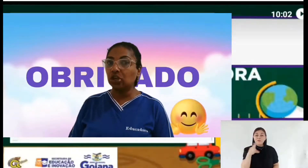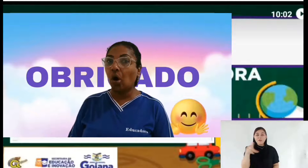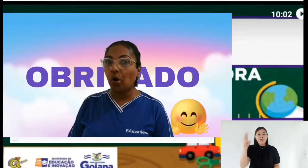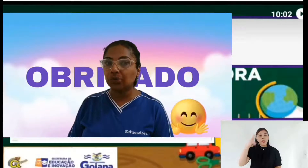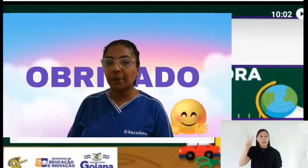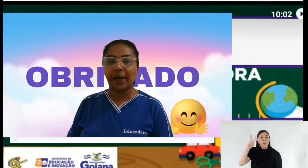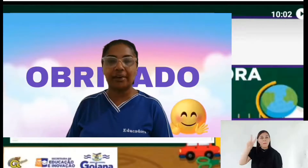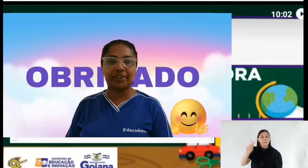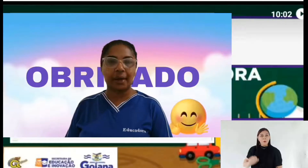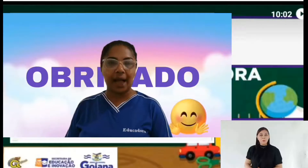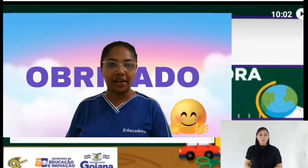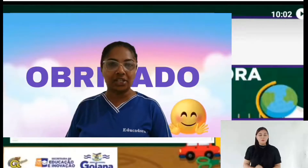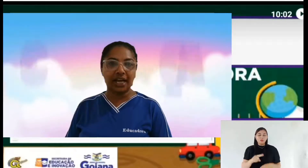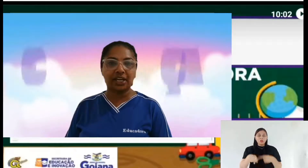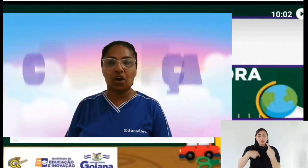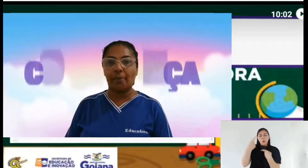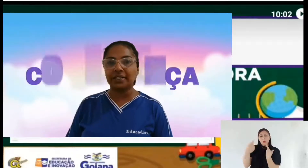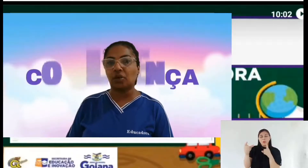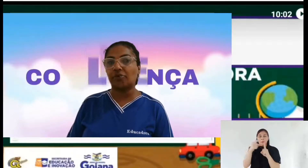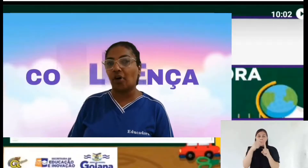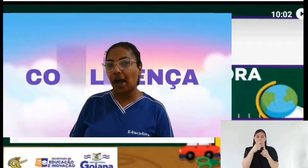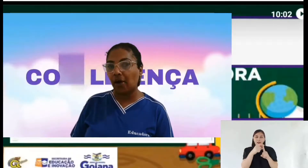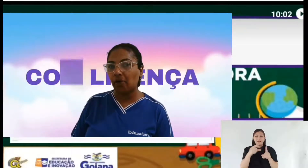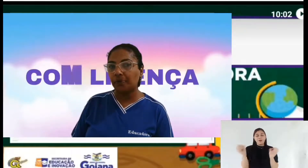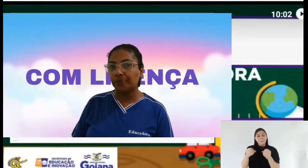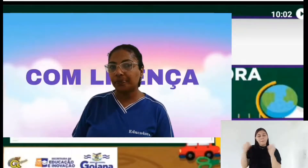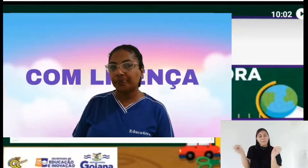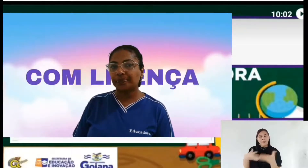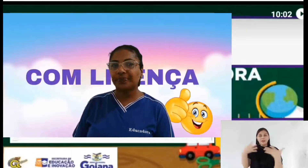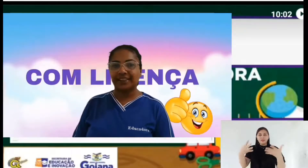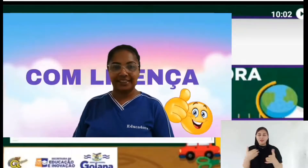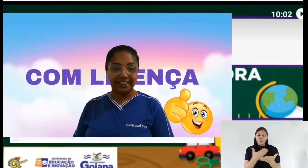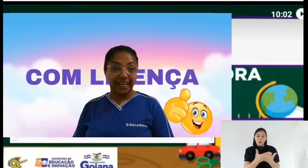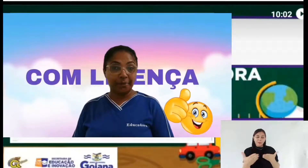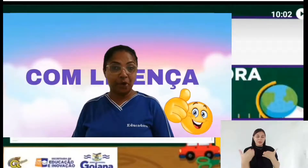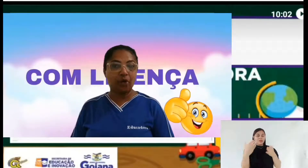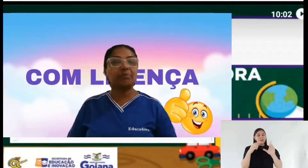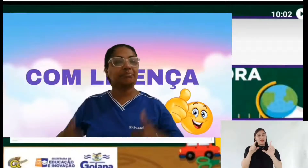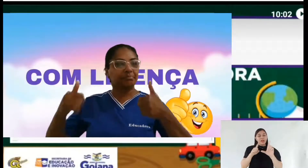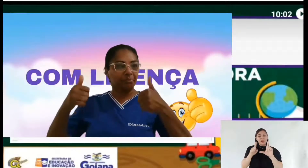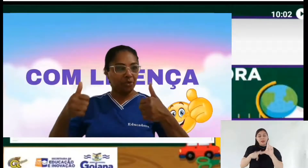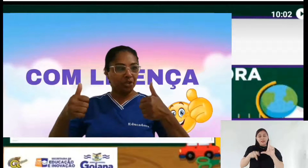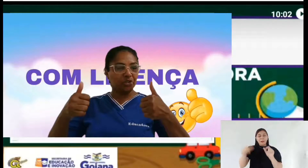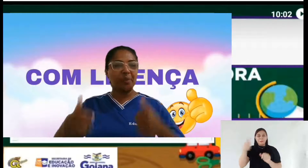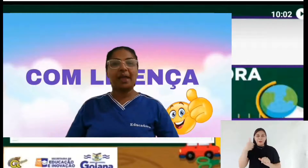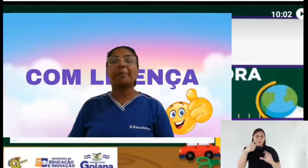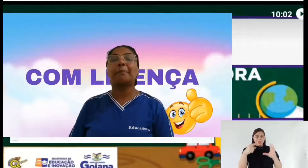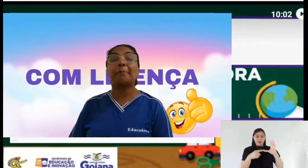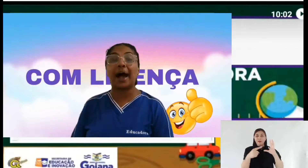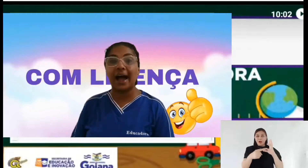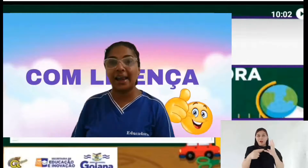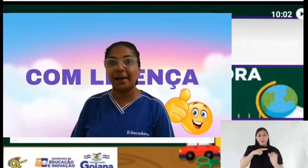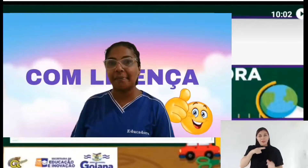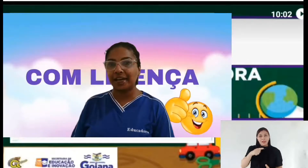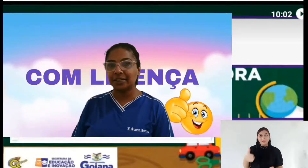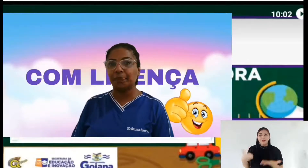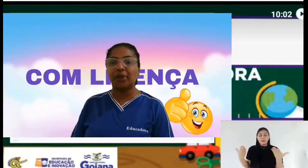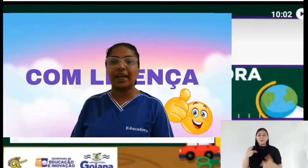lembrou de outra palavrinha mágica que começa com vogal? Se lembrou? Muito bem